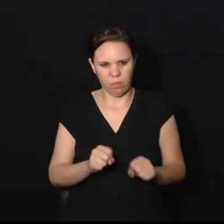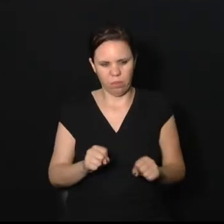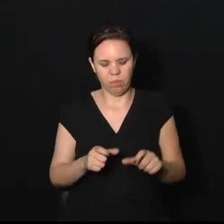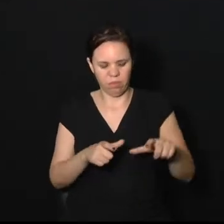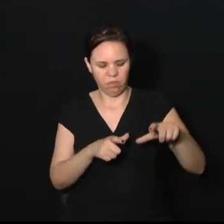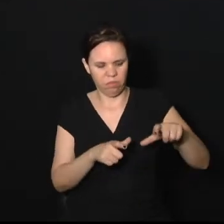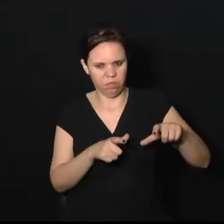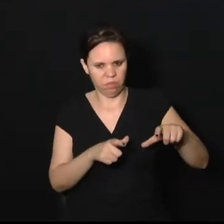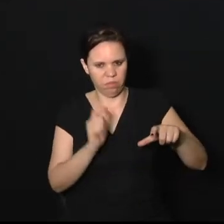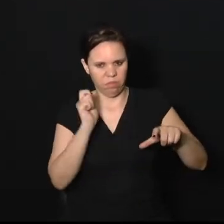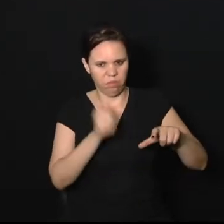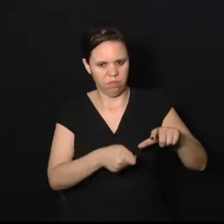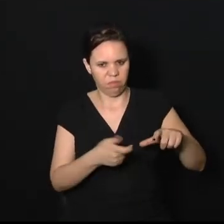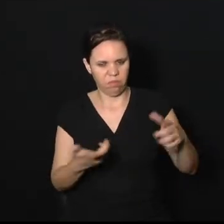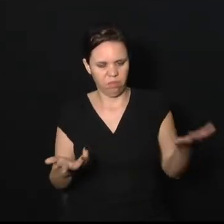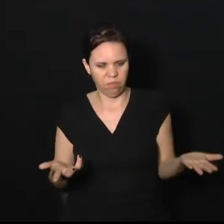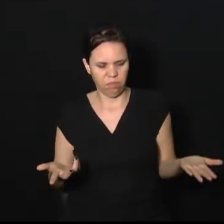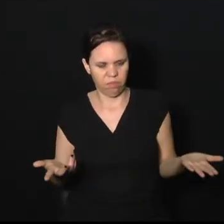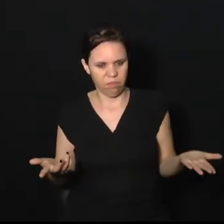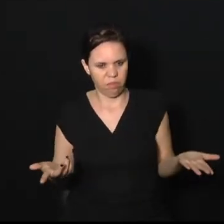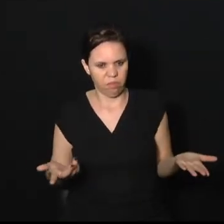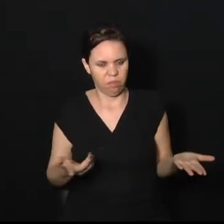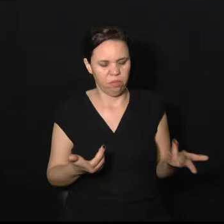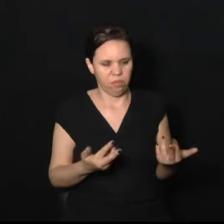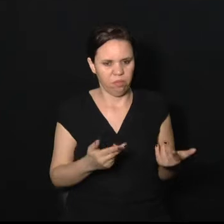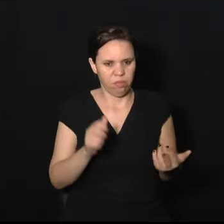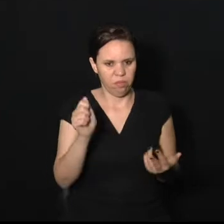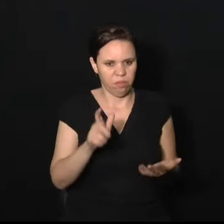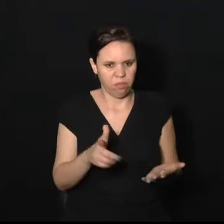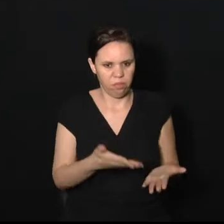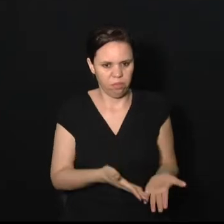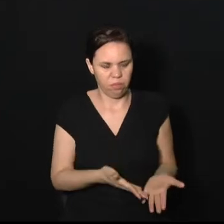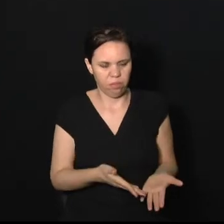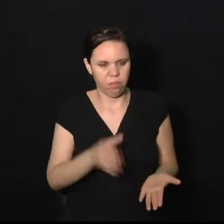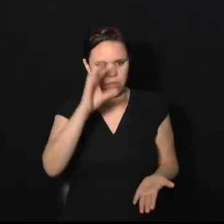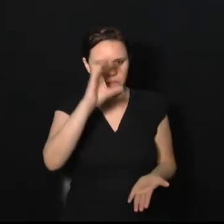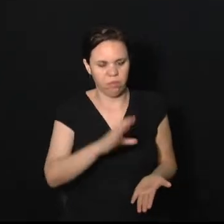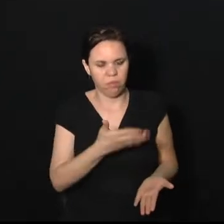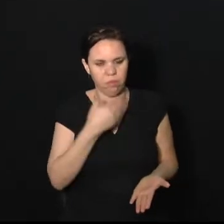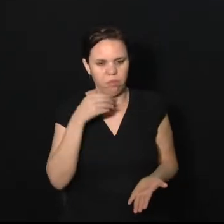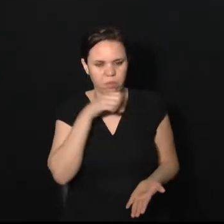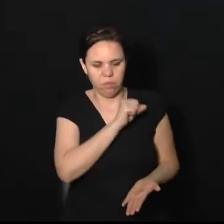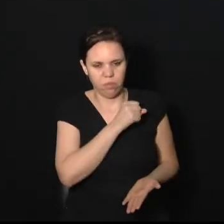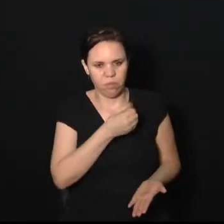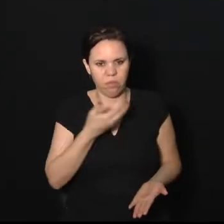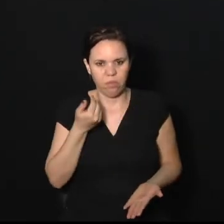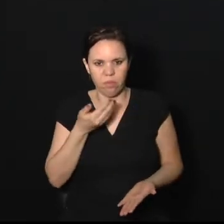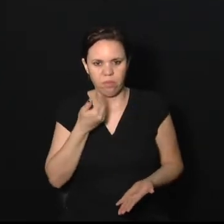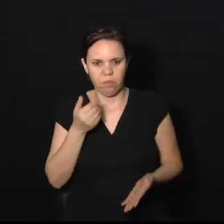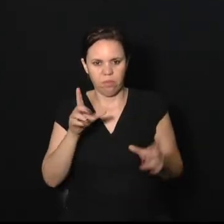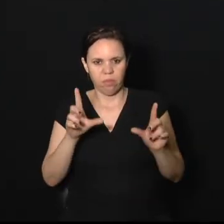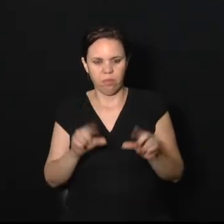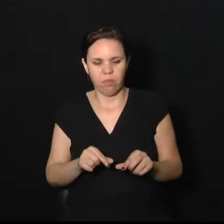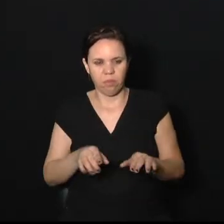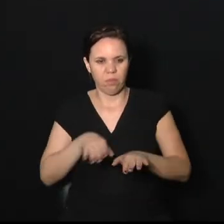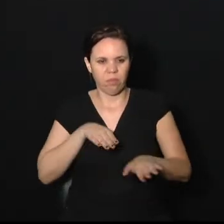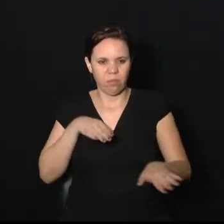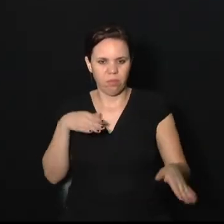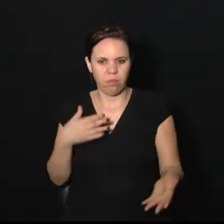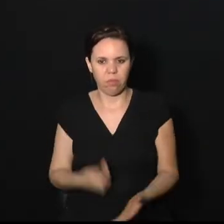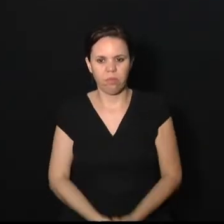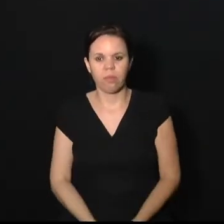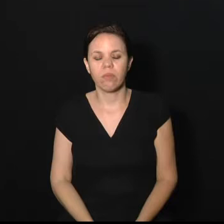gente tem. Então, assim, se tornou algo que, além de ser mais eficiente para o cidadão, ser mais fácil para ele reduzir trânsito, também arrecada